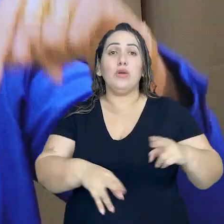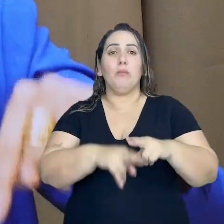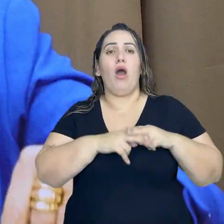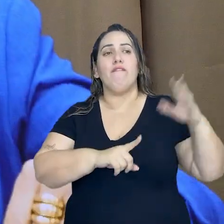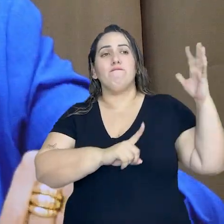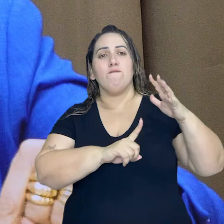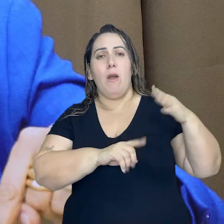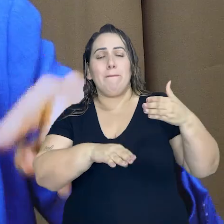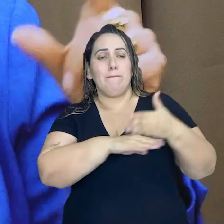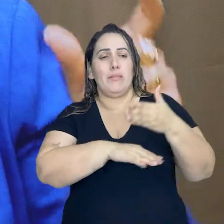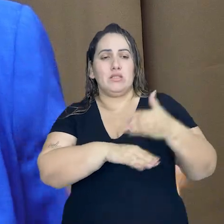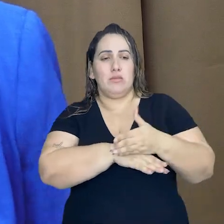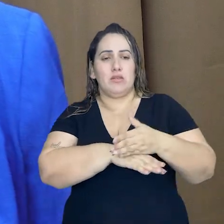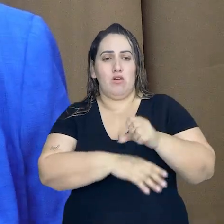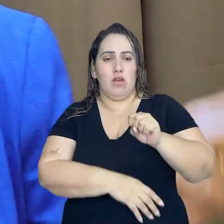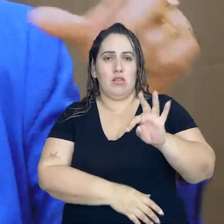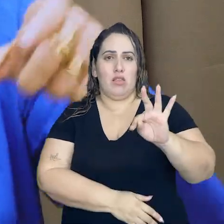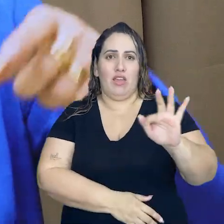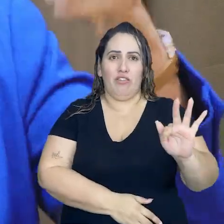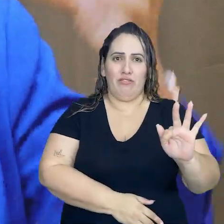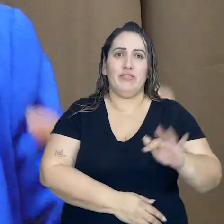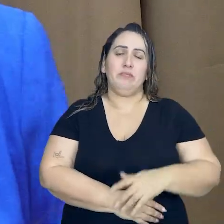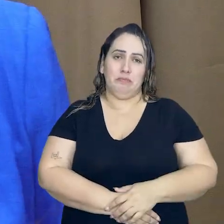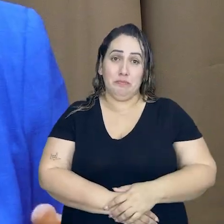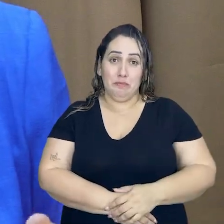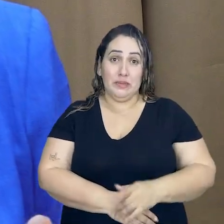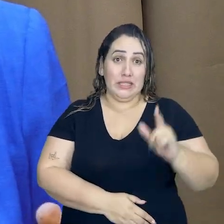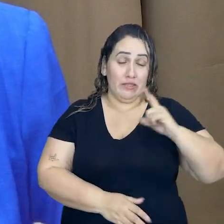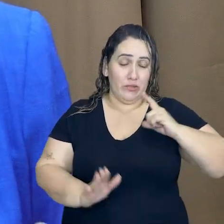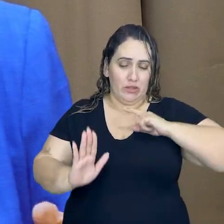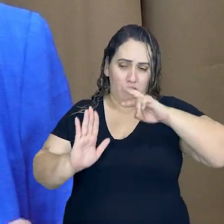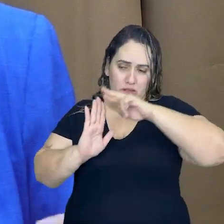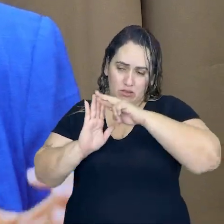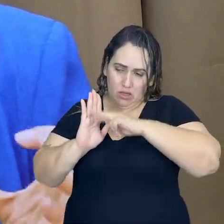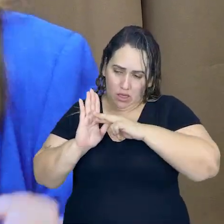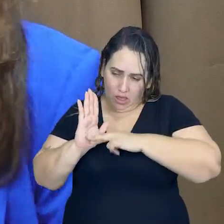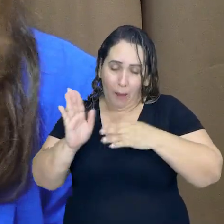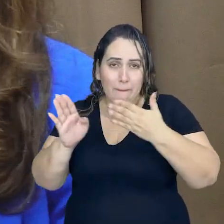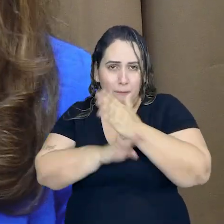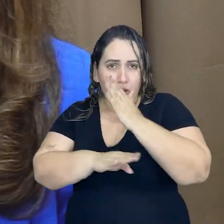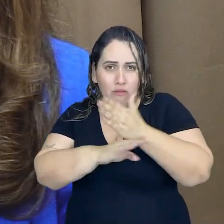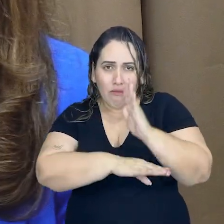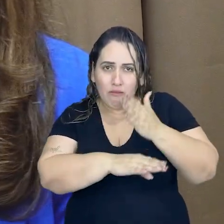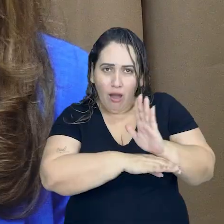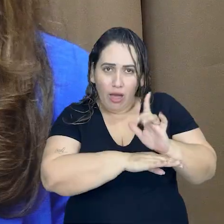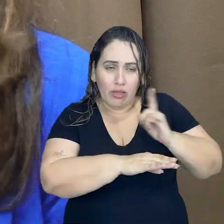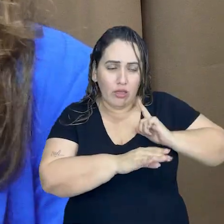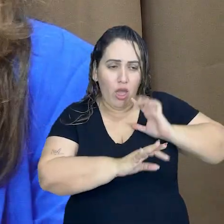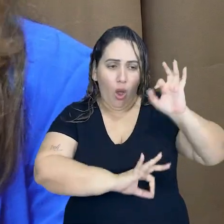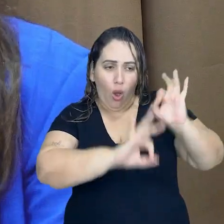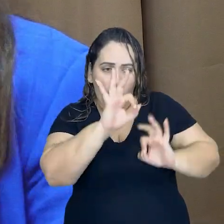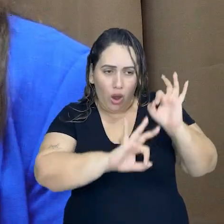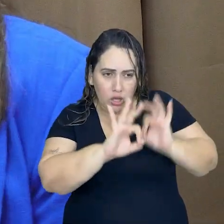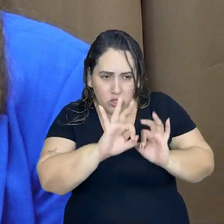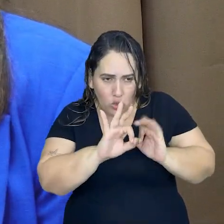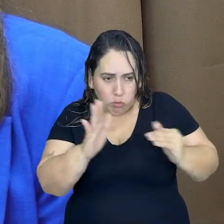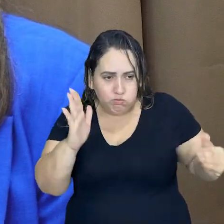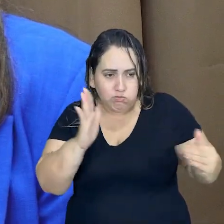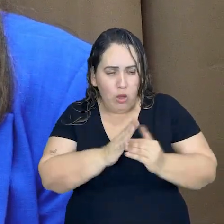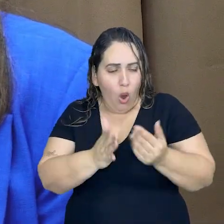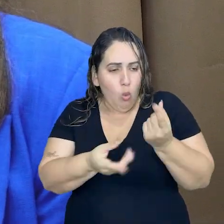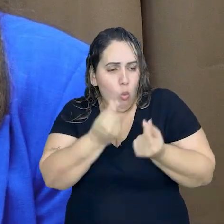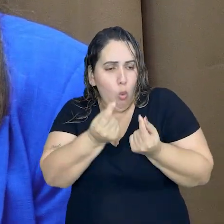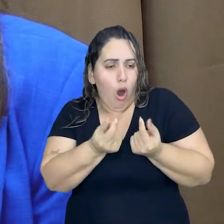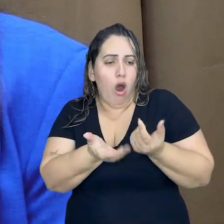quando definiu o repasse mínimo de 30%, porque a gente não pode esquecer isso. Sim. Foi o Poder